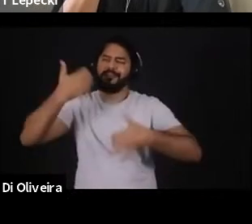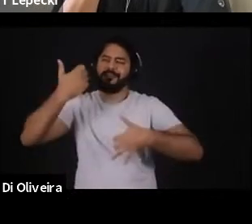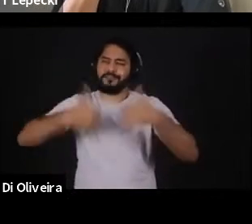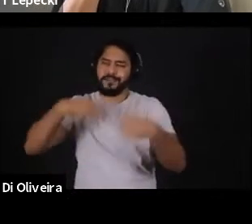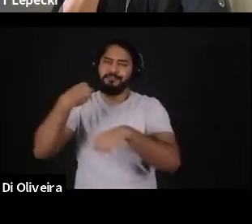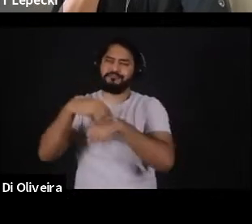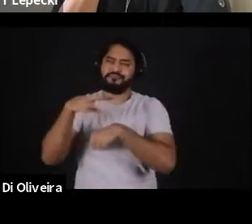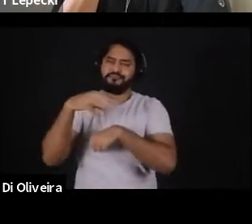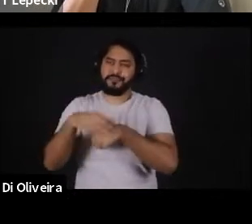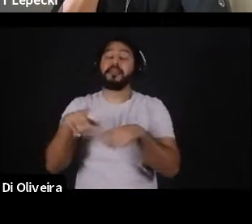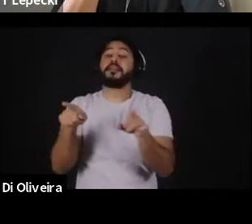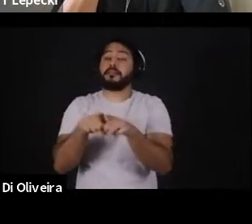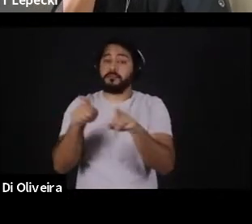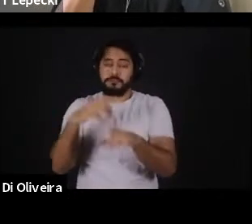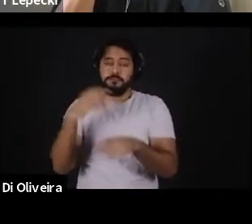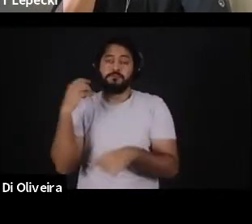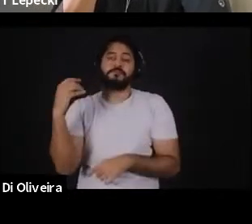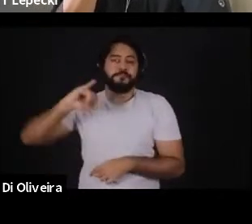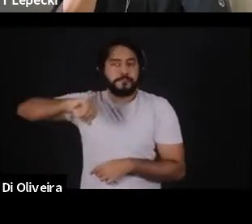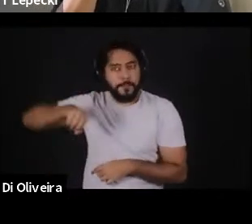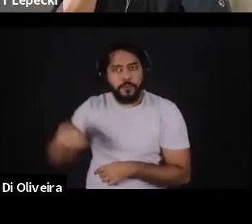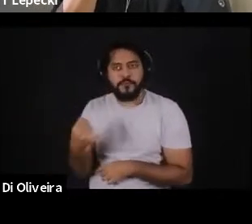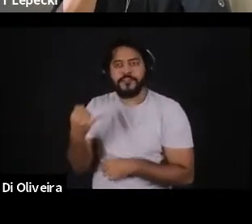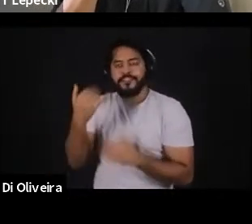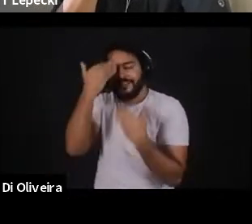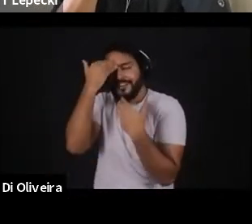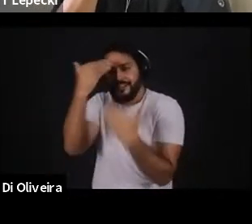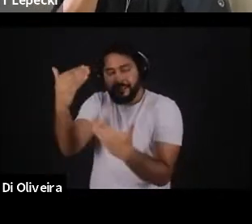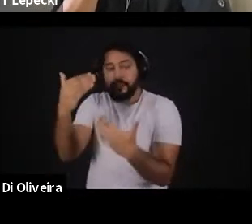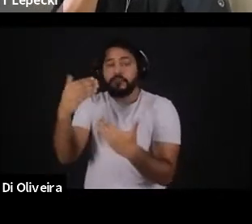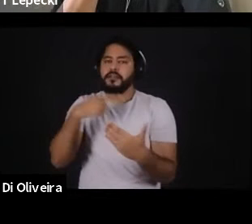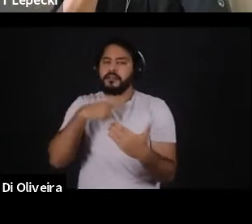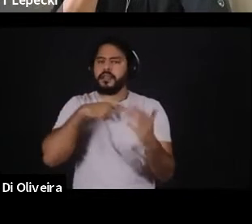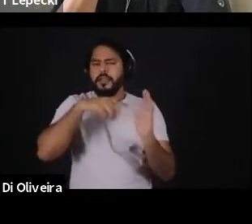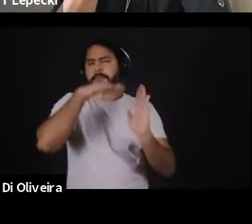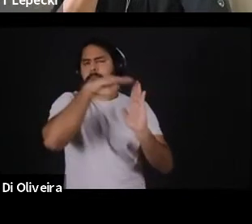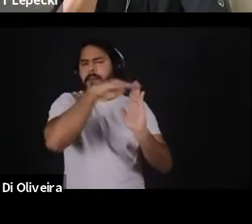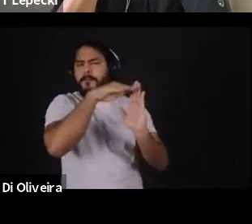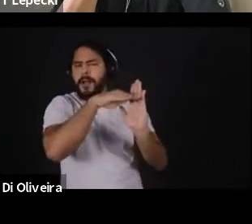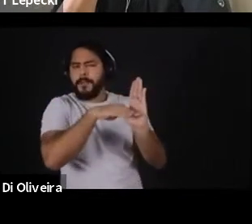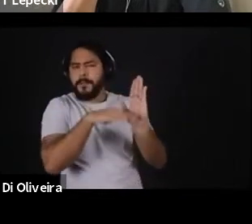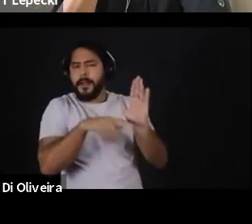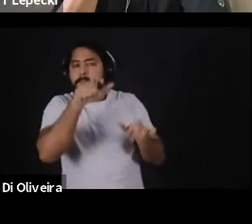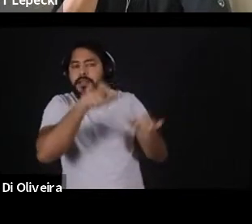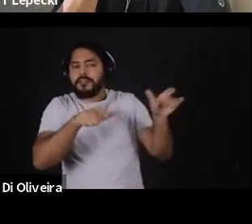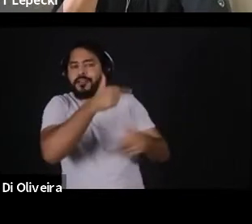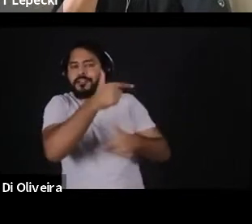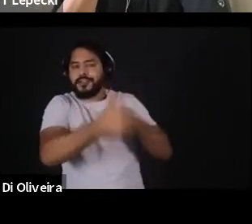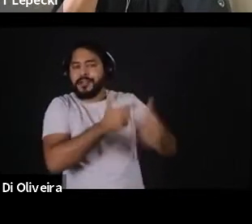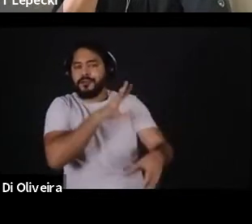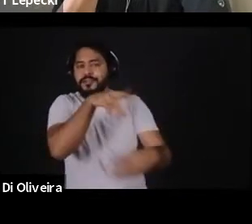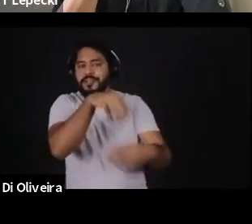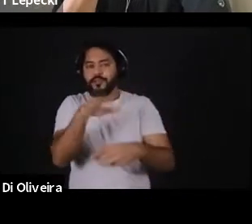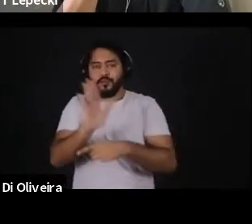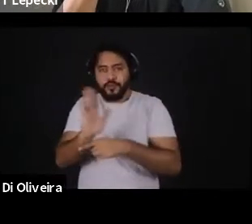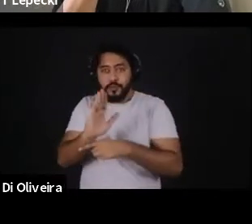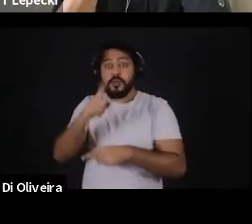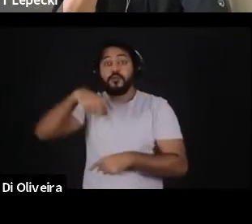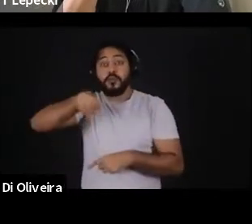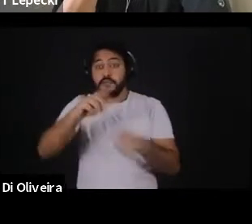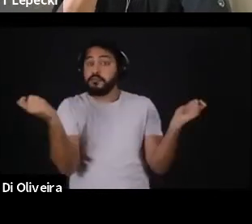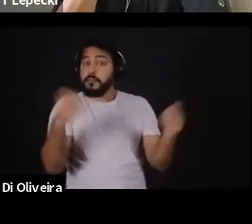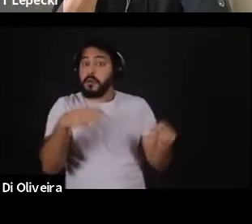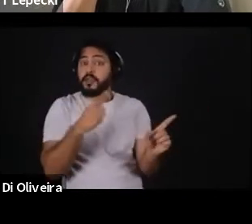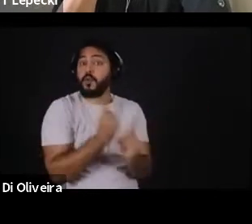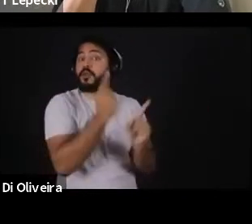também e agradeço. A ficha técnica completa do filme está na plataforma, ao fim da